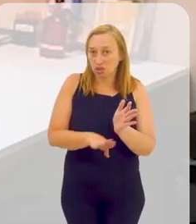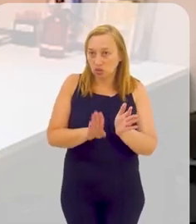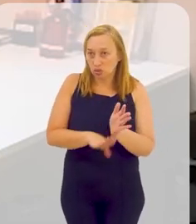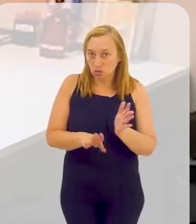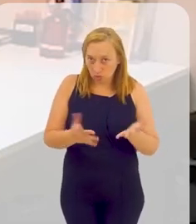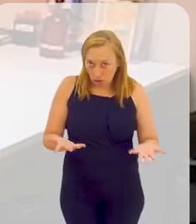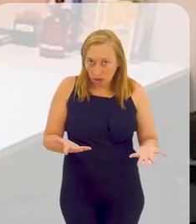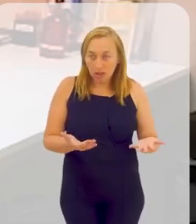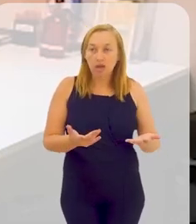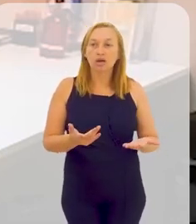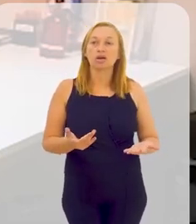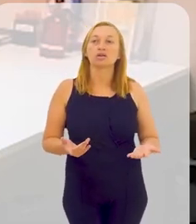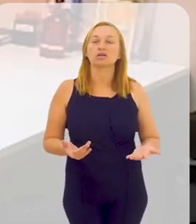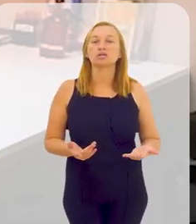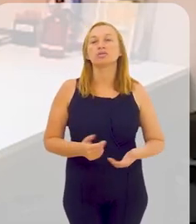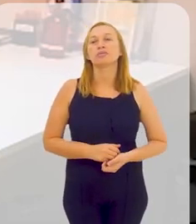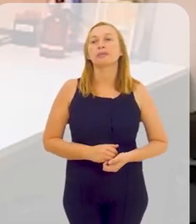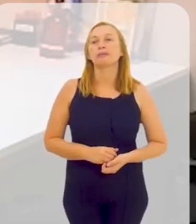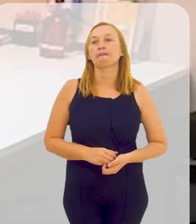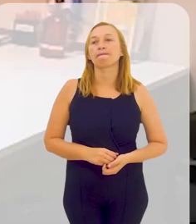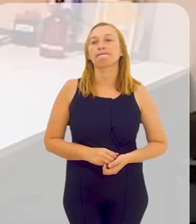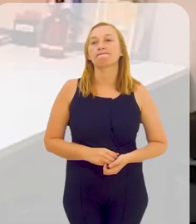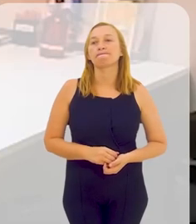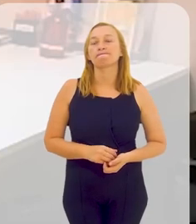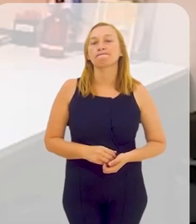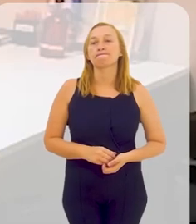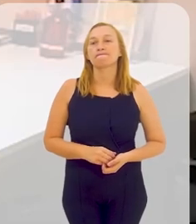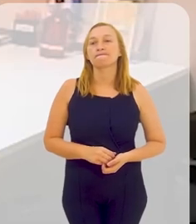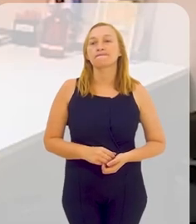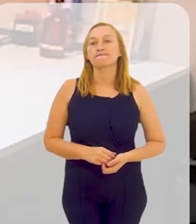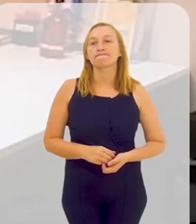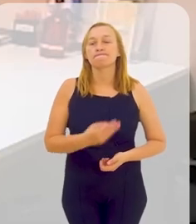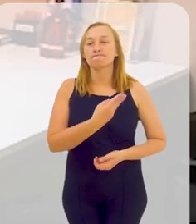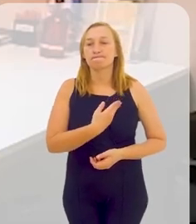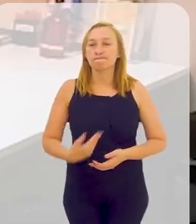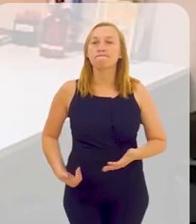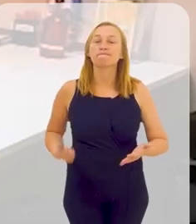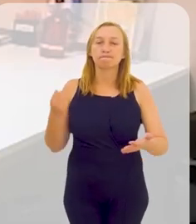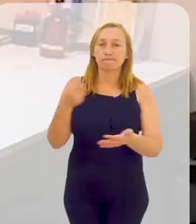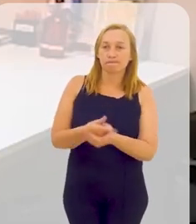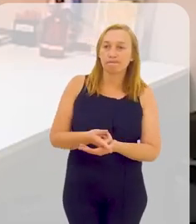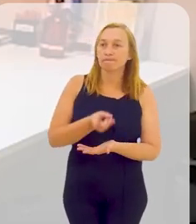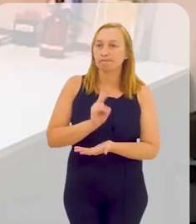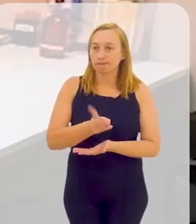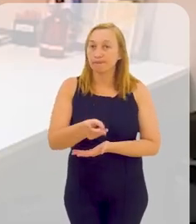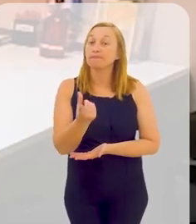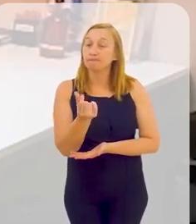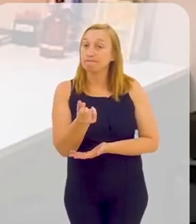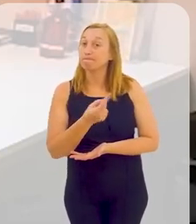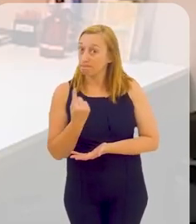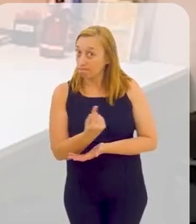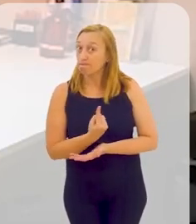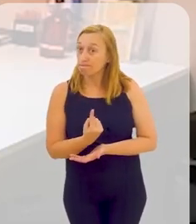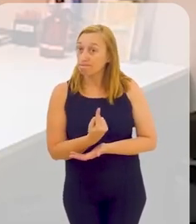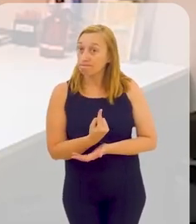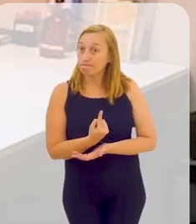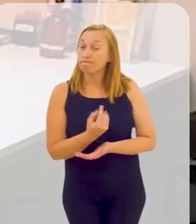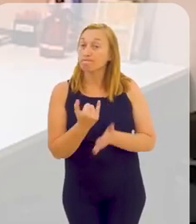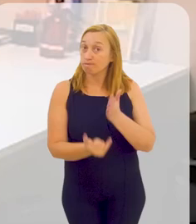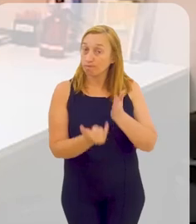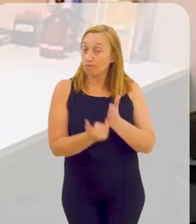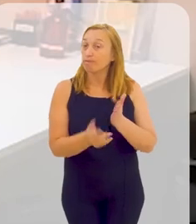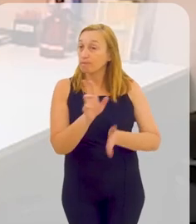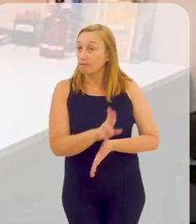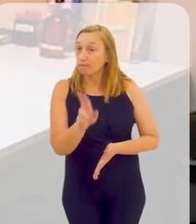recorrentes né aquele gasto de custeio que a máquina pública paga sempre e é um dinheiro que é nosso é